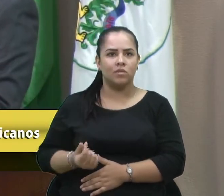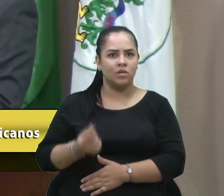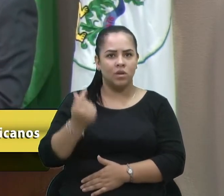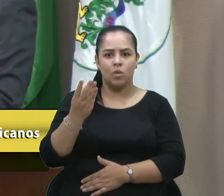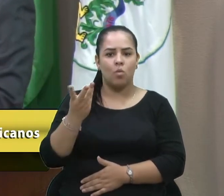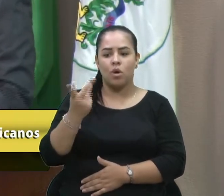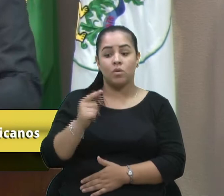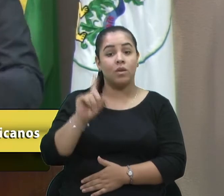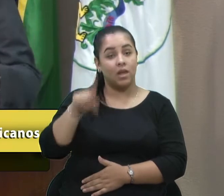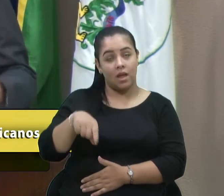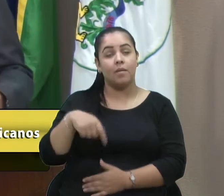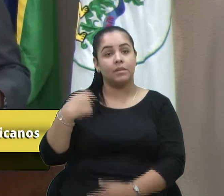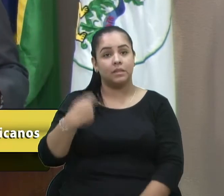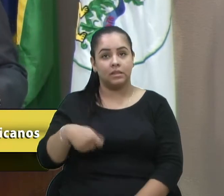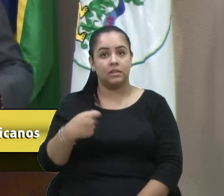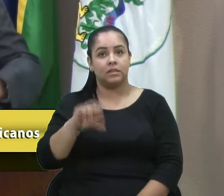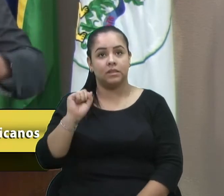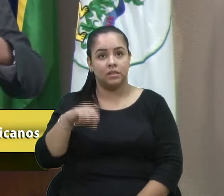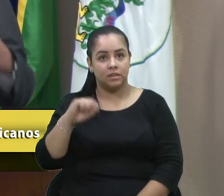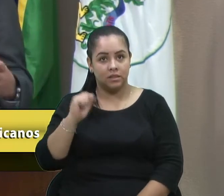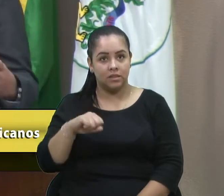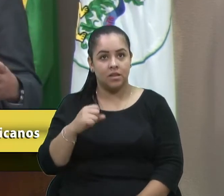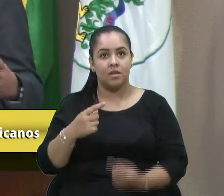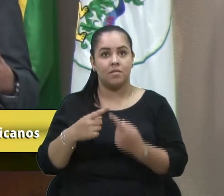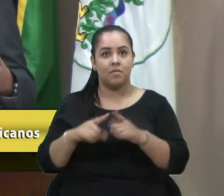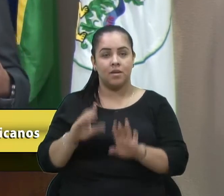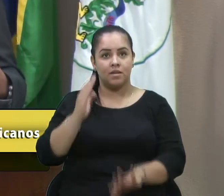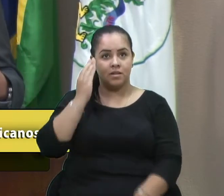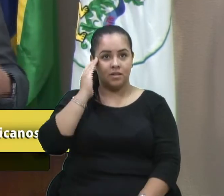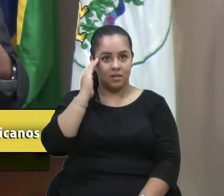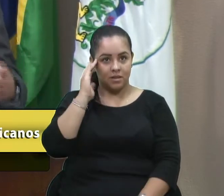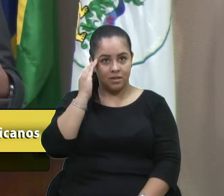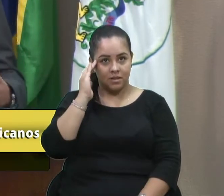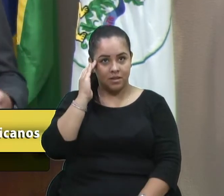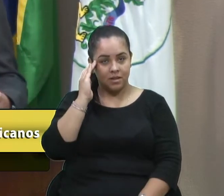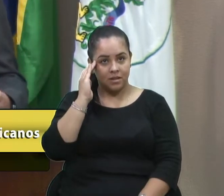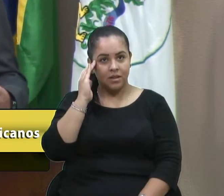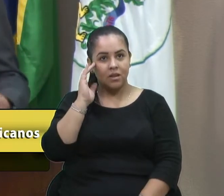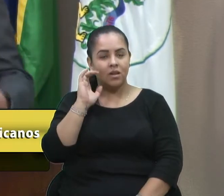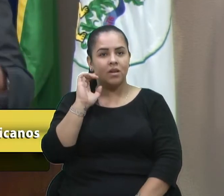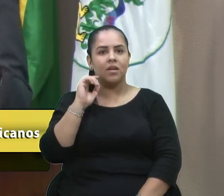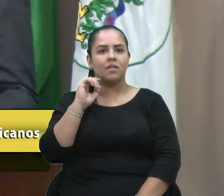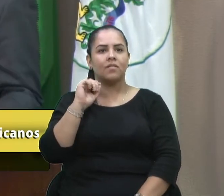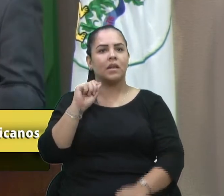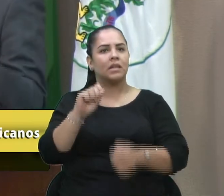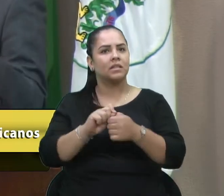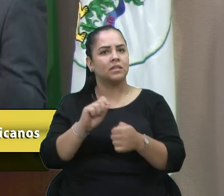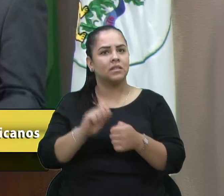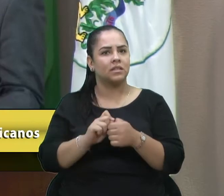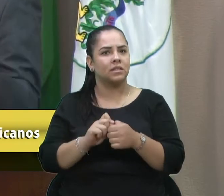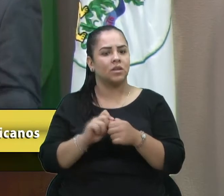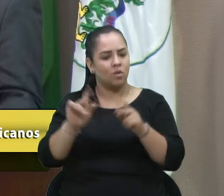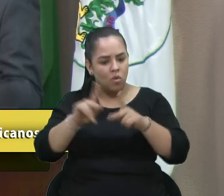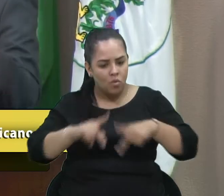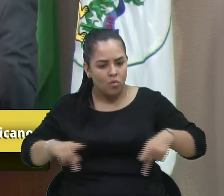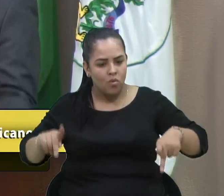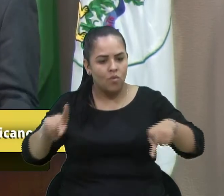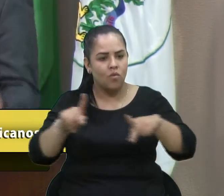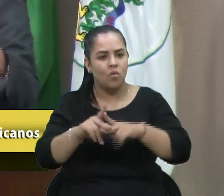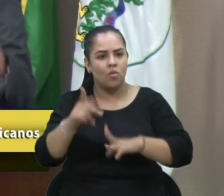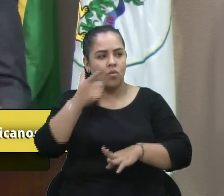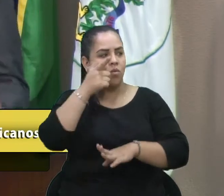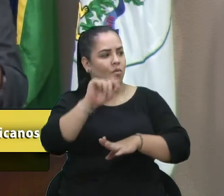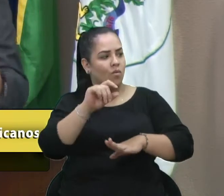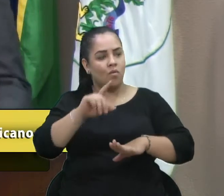justo, mas entender que é necessário que nós venhamos fazer com que a nossa população tenha vontade